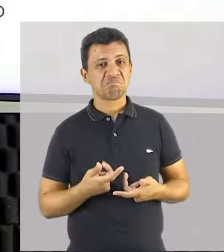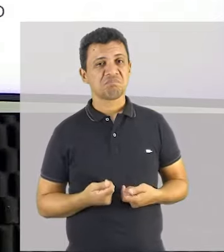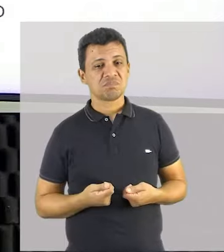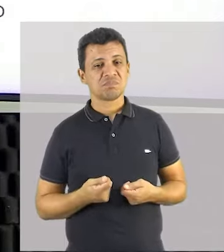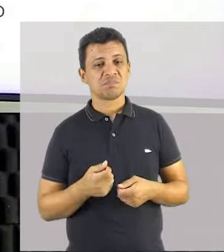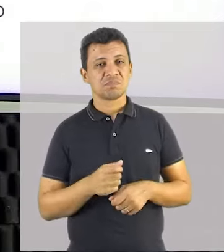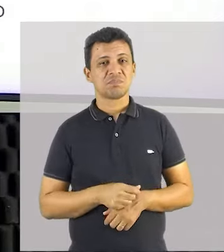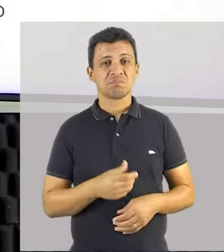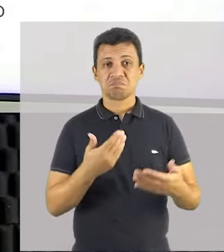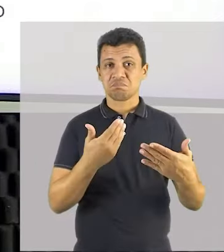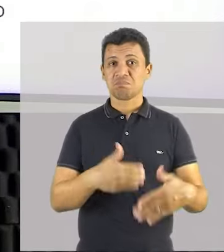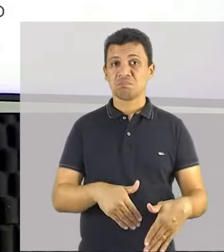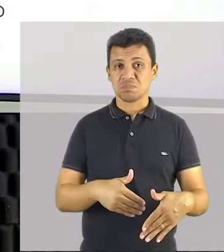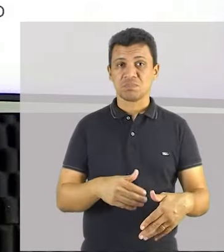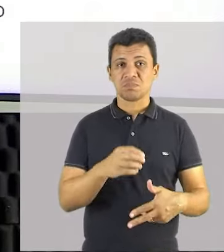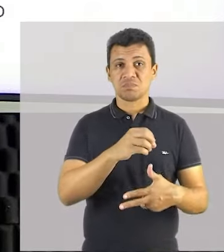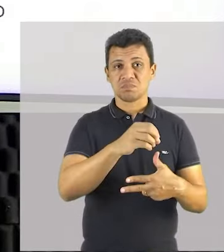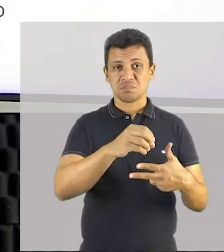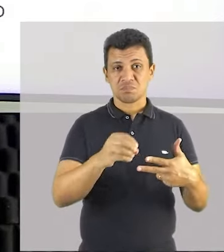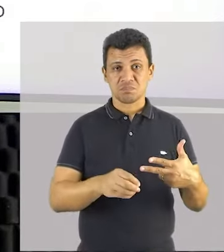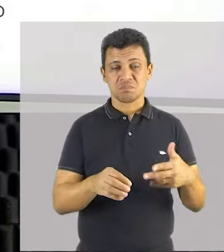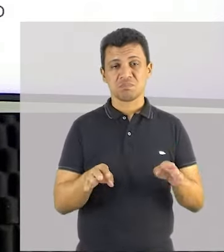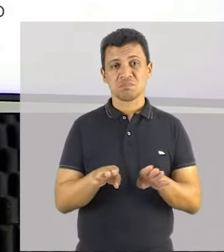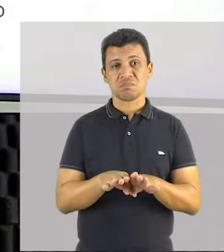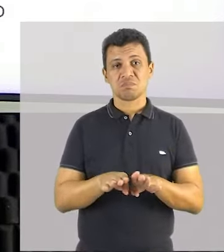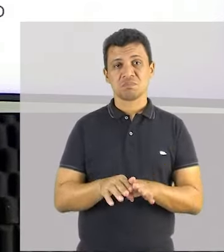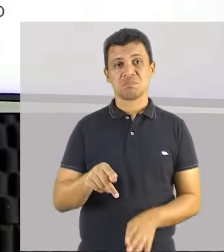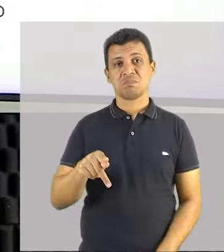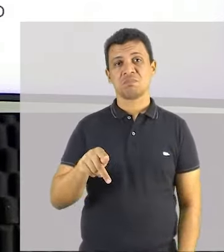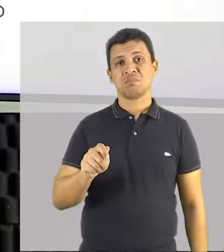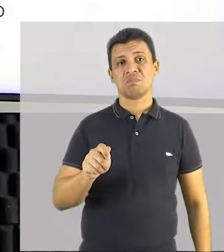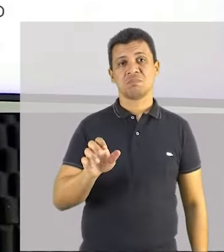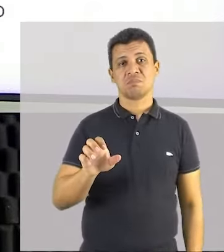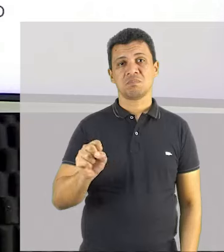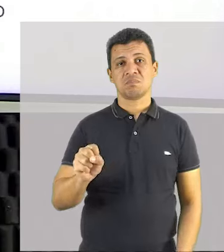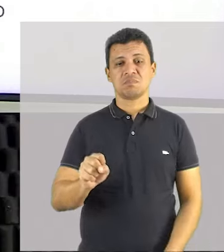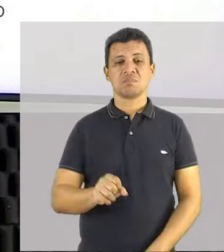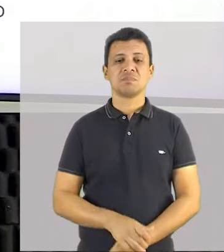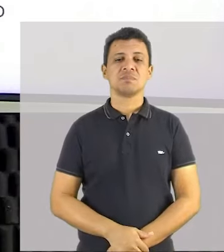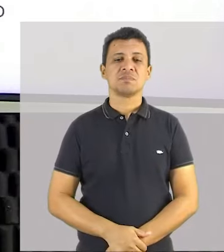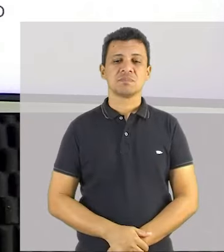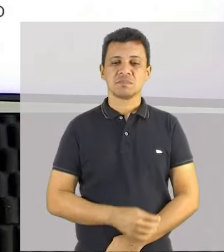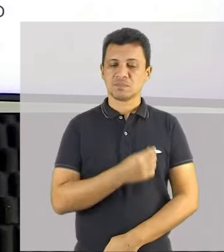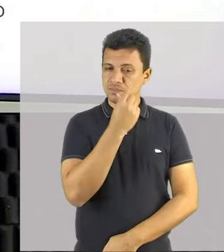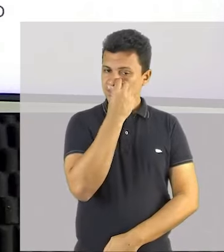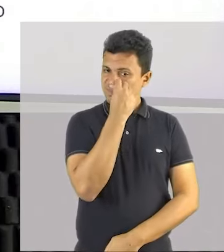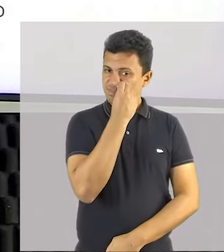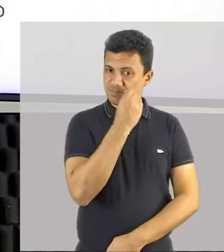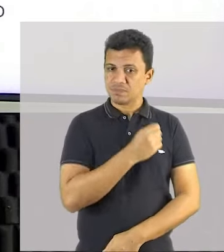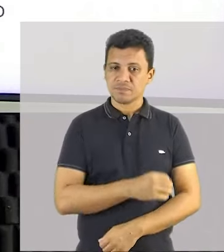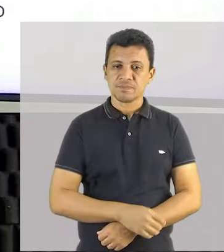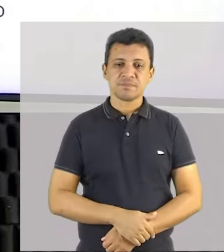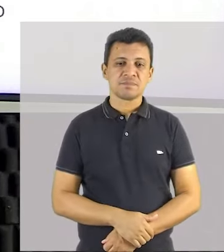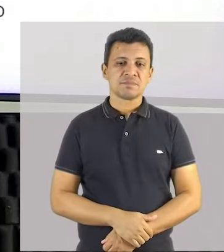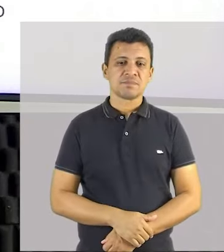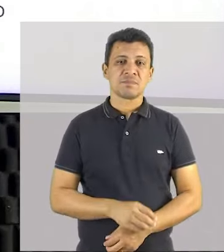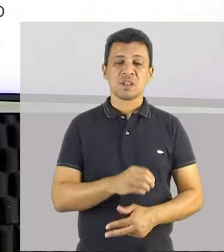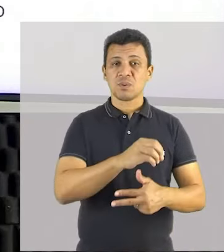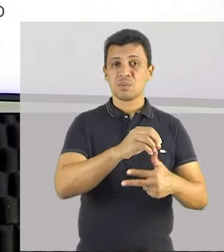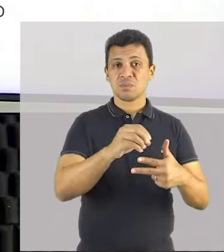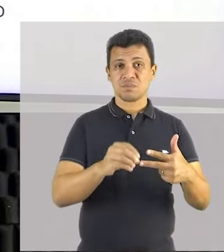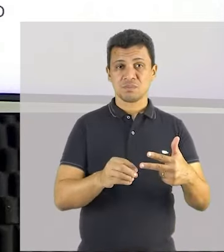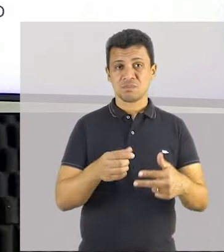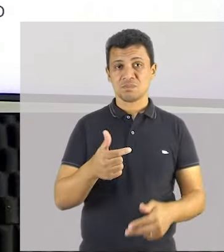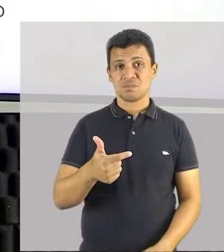próximas provas Enem pais Ok então nessa questão ENEM